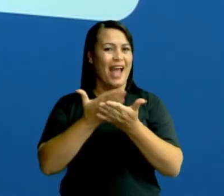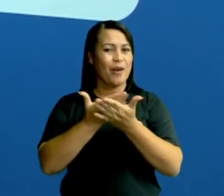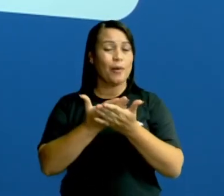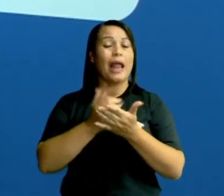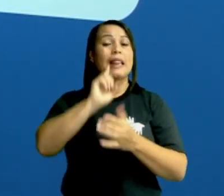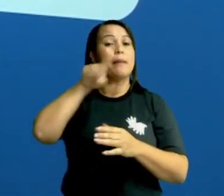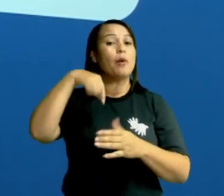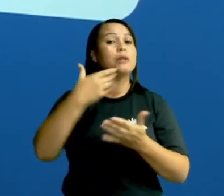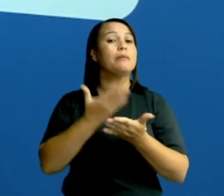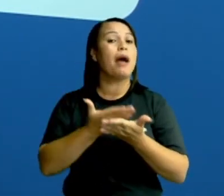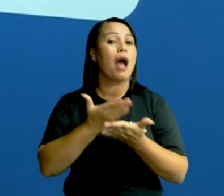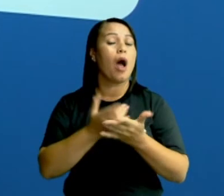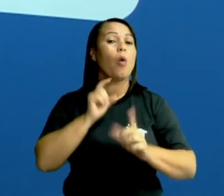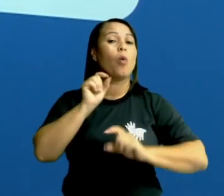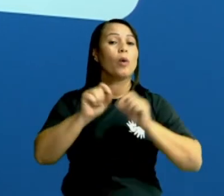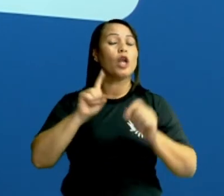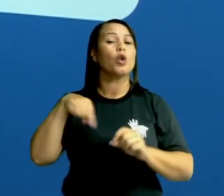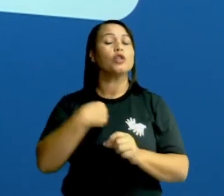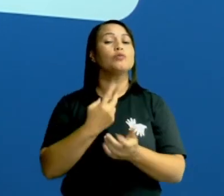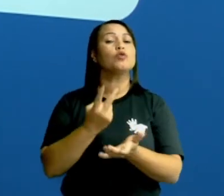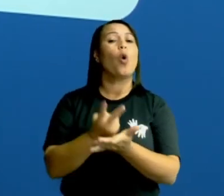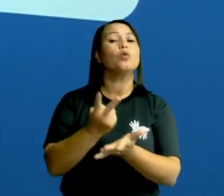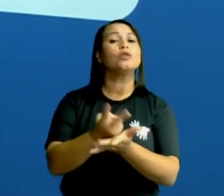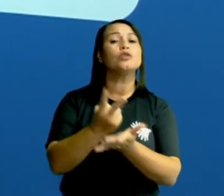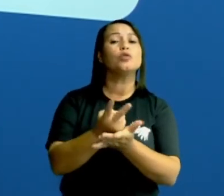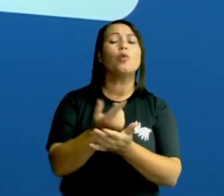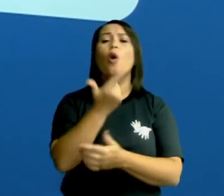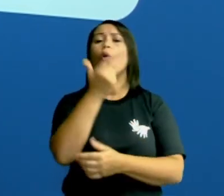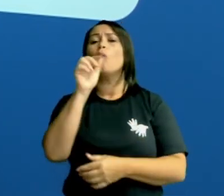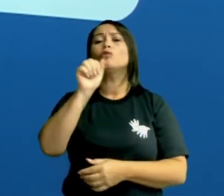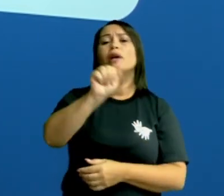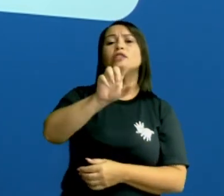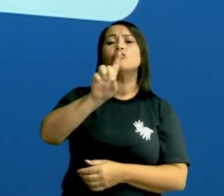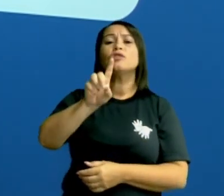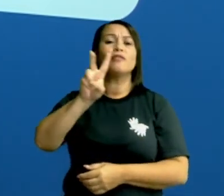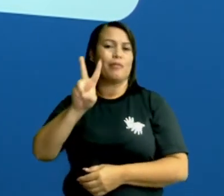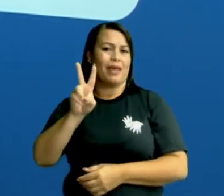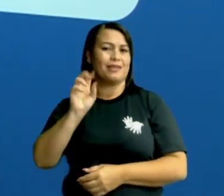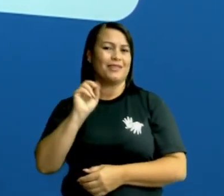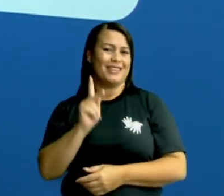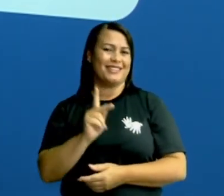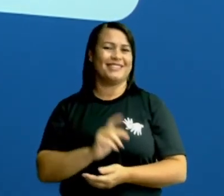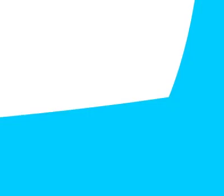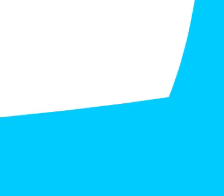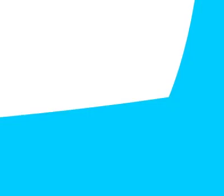Na próxima aula, nós vamos continuar com outros adjuntos adverbiais.